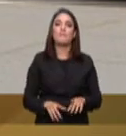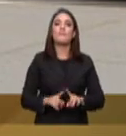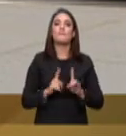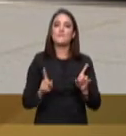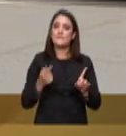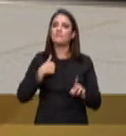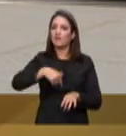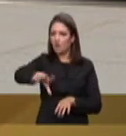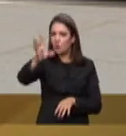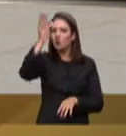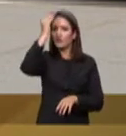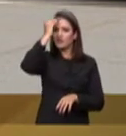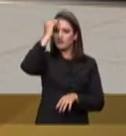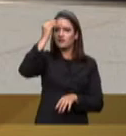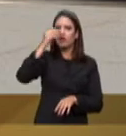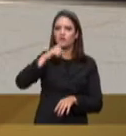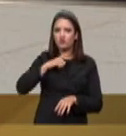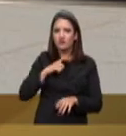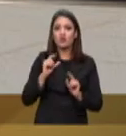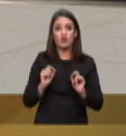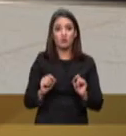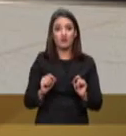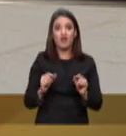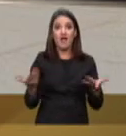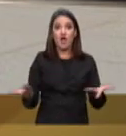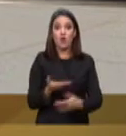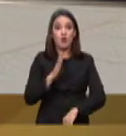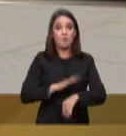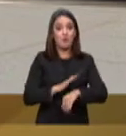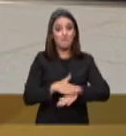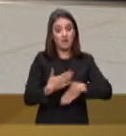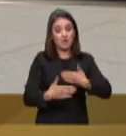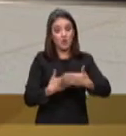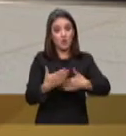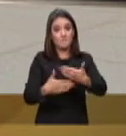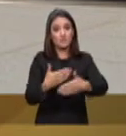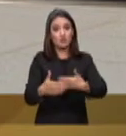apesar de entender por todo o exposto que estamos diante de um processo, sim, de